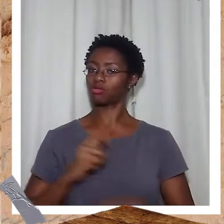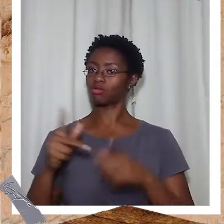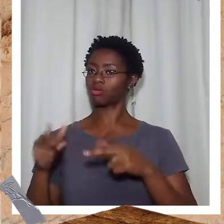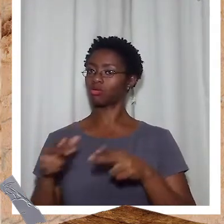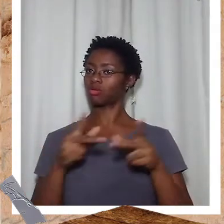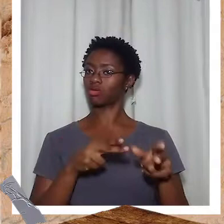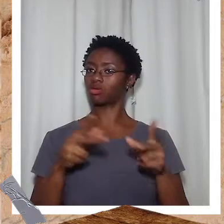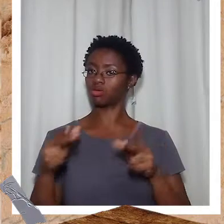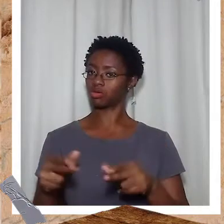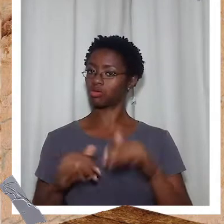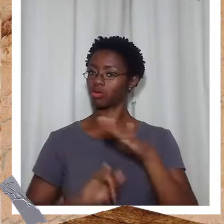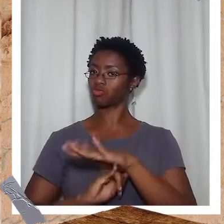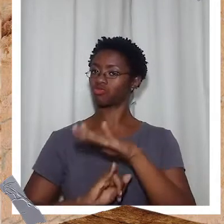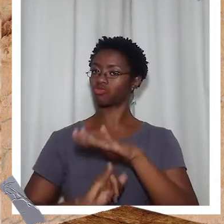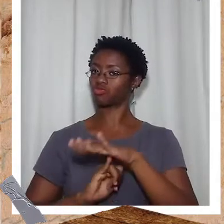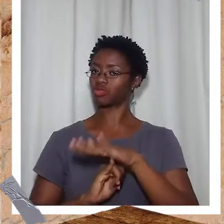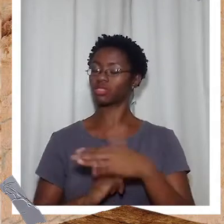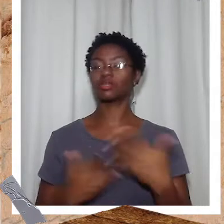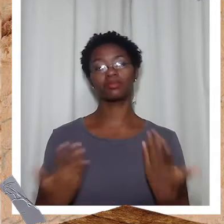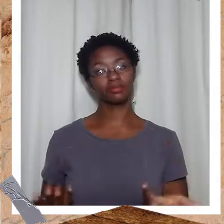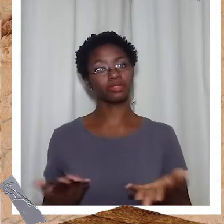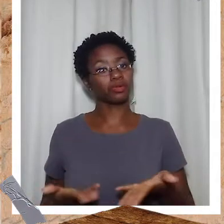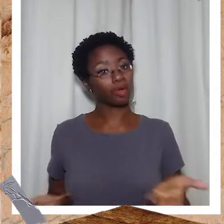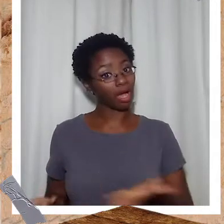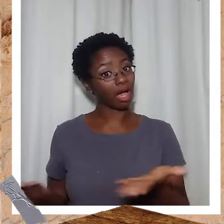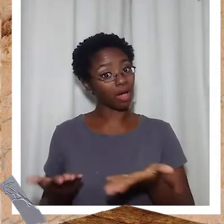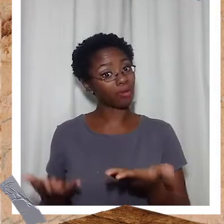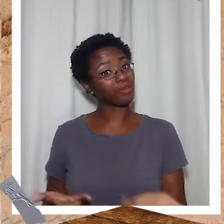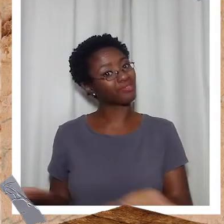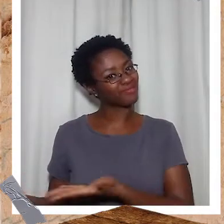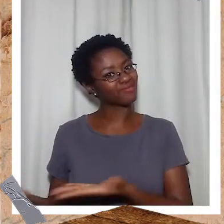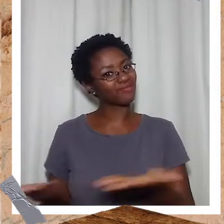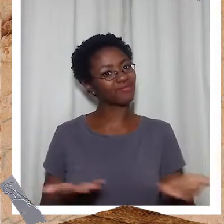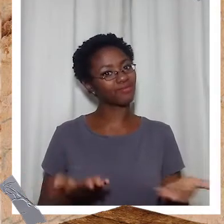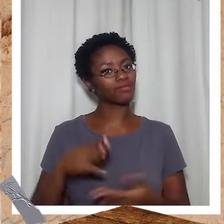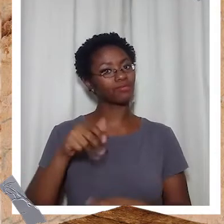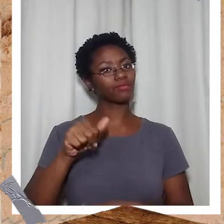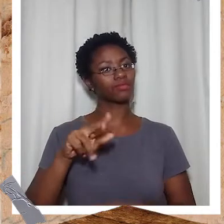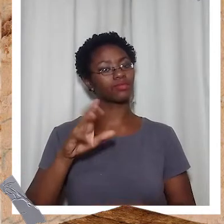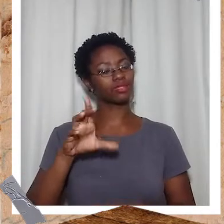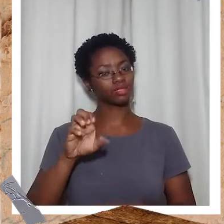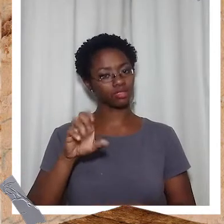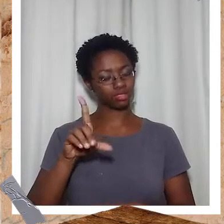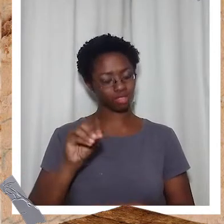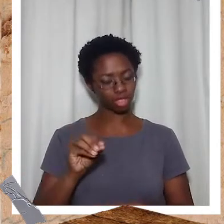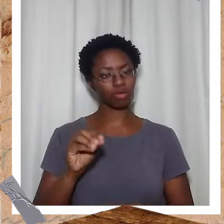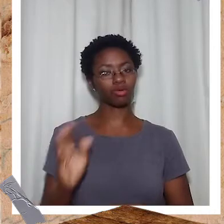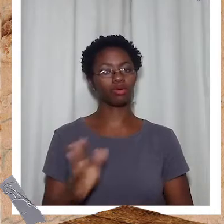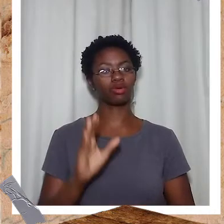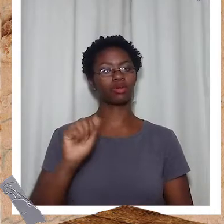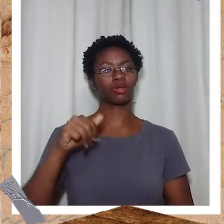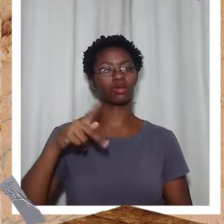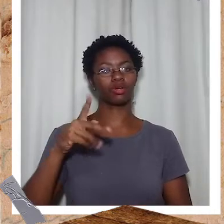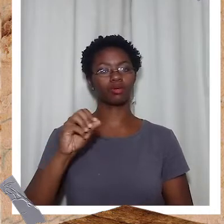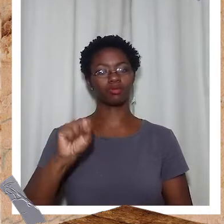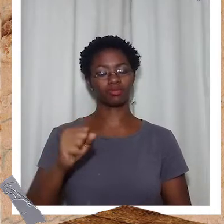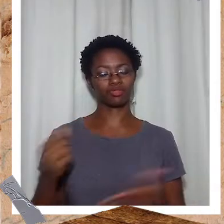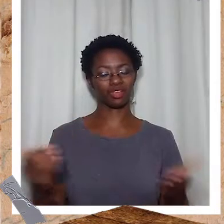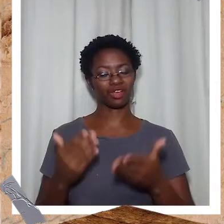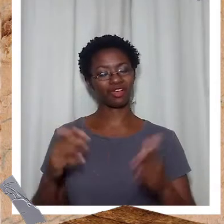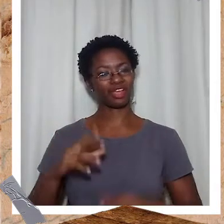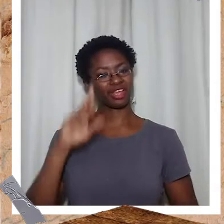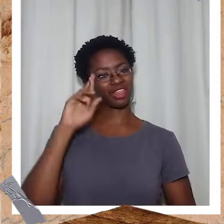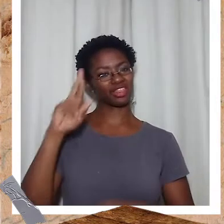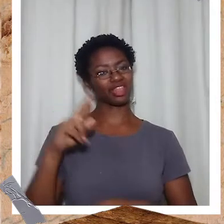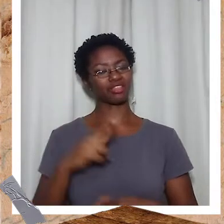mesma instituição. Então, com vocês, o querido Marcelo Campos, que vai fazer aí a mediação desse encontro.